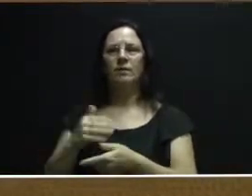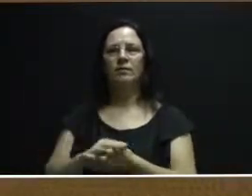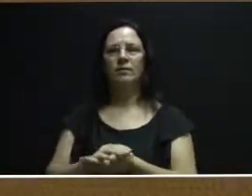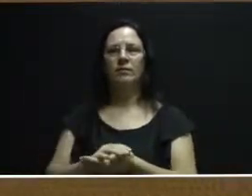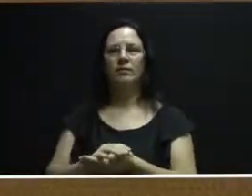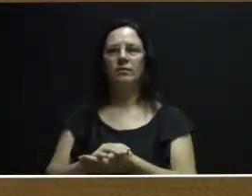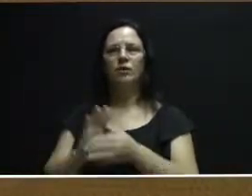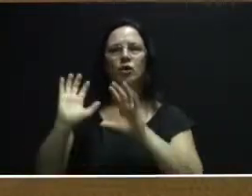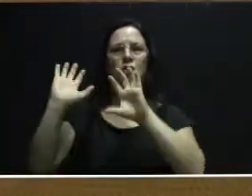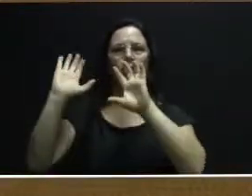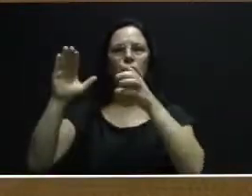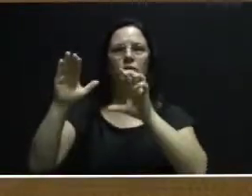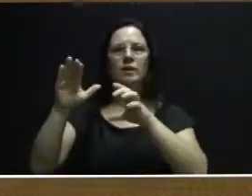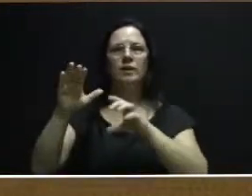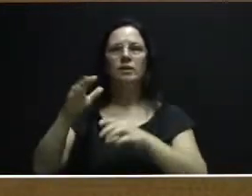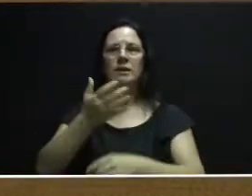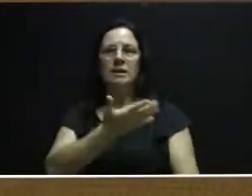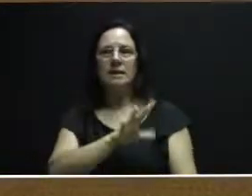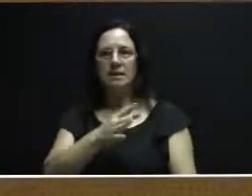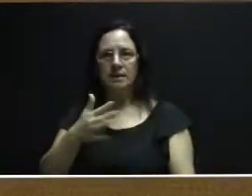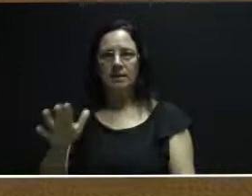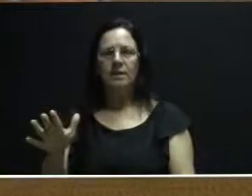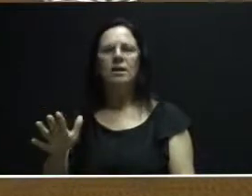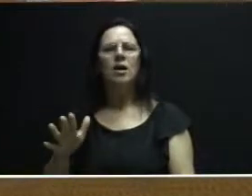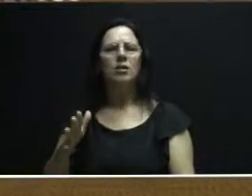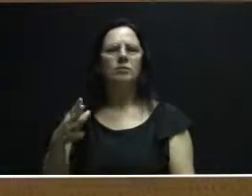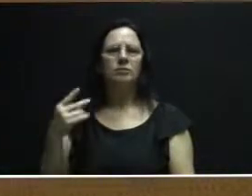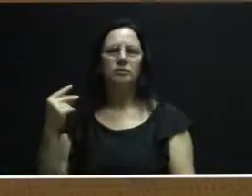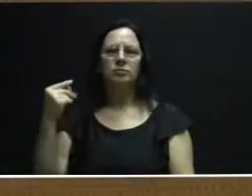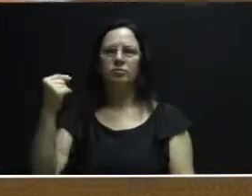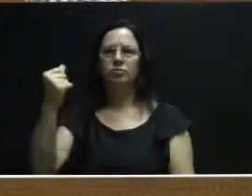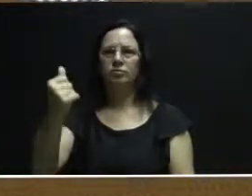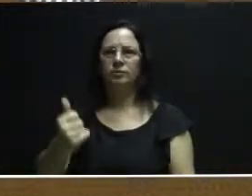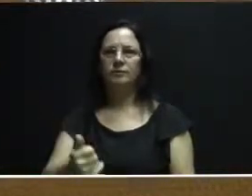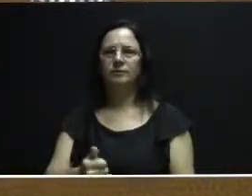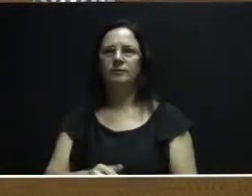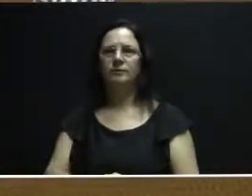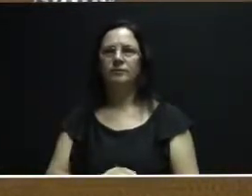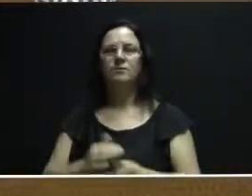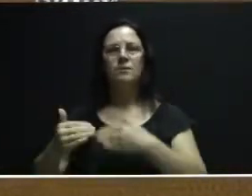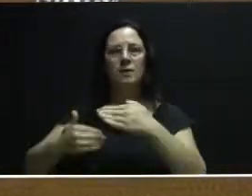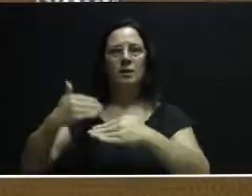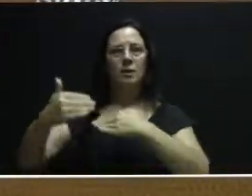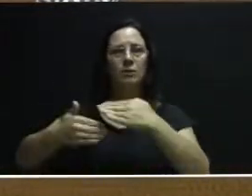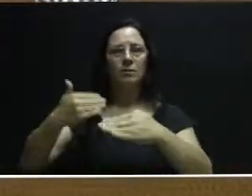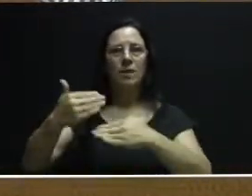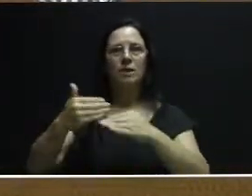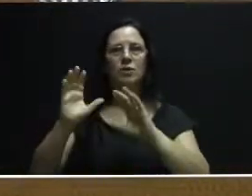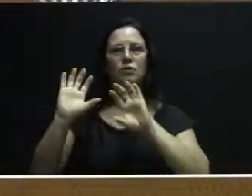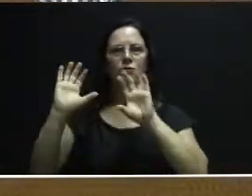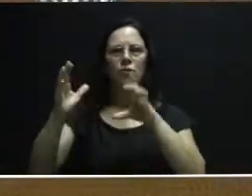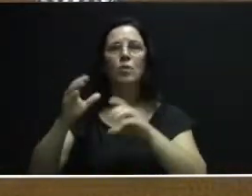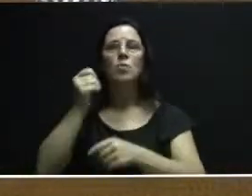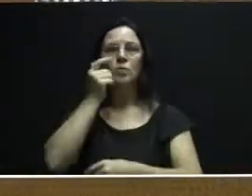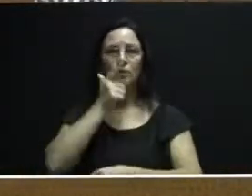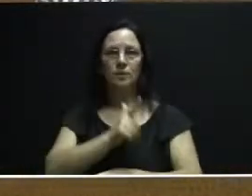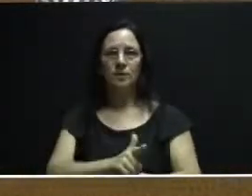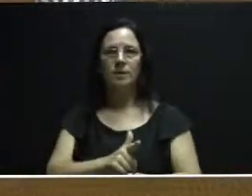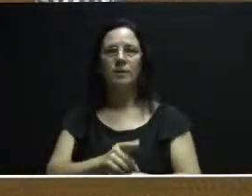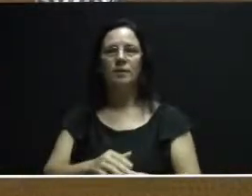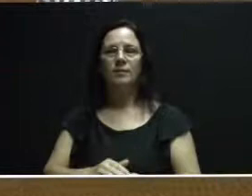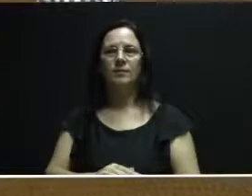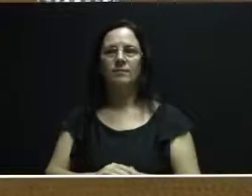joguei voleibol no Santos, por um bom tempo. Aí vim para cá para desenvolver mais o voleibol. Nós conseguimos.